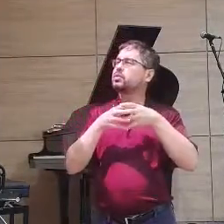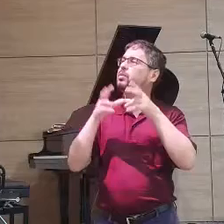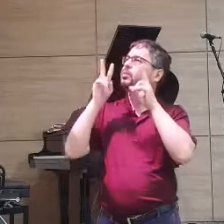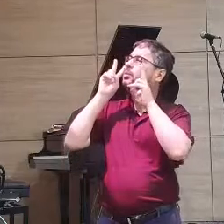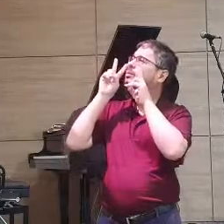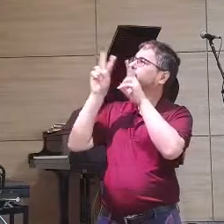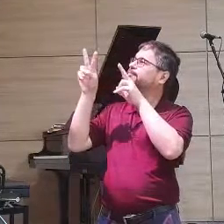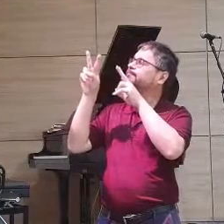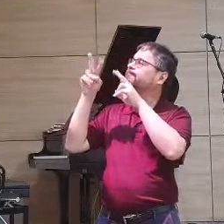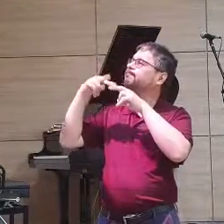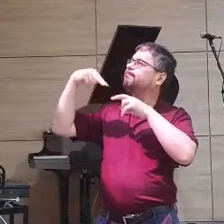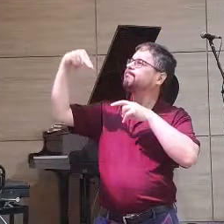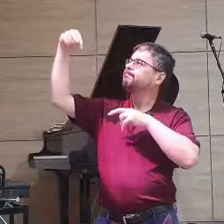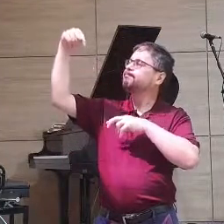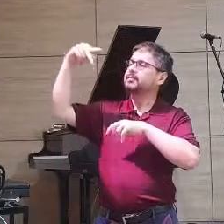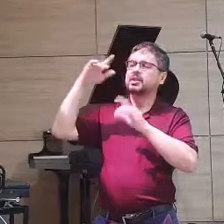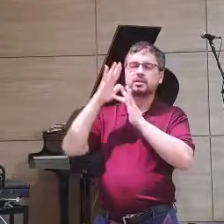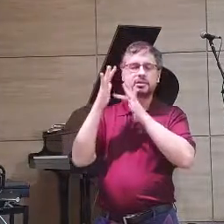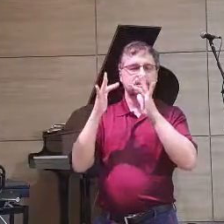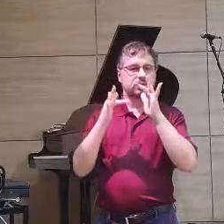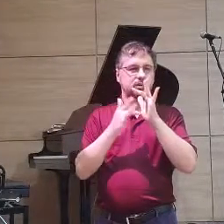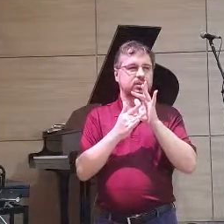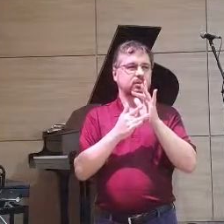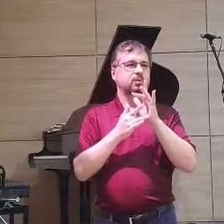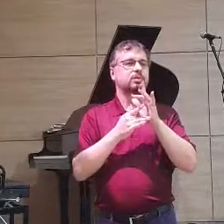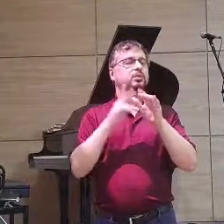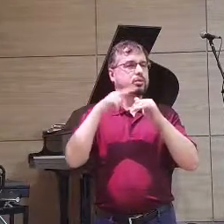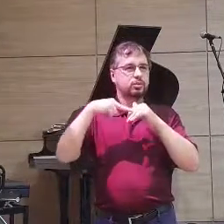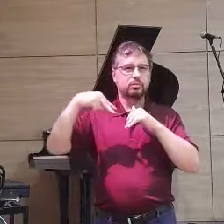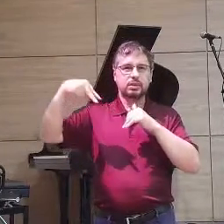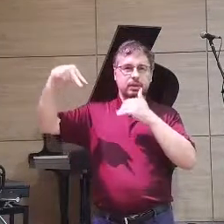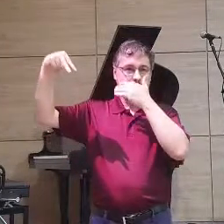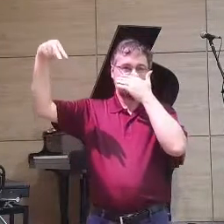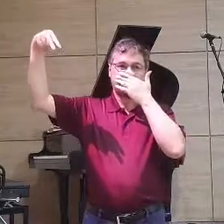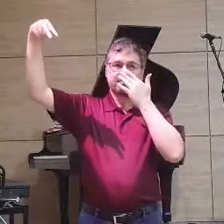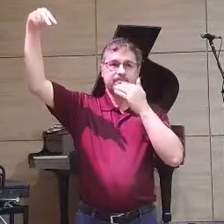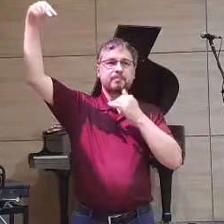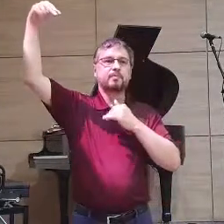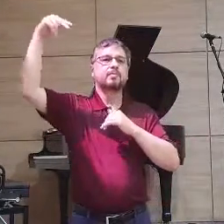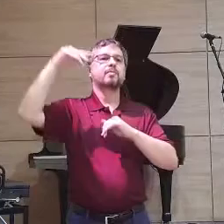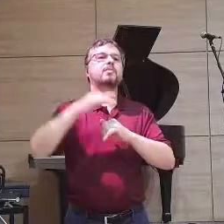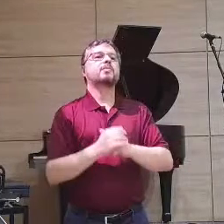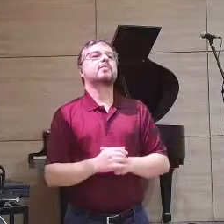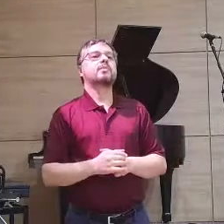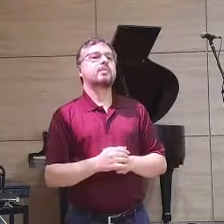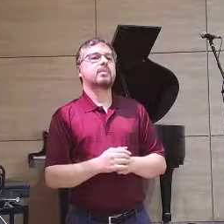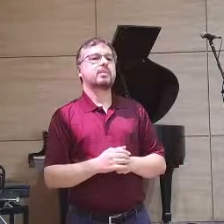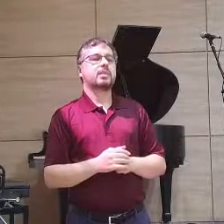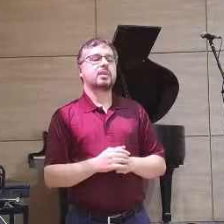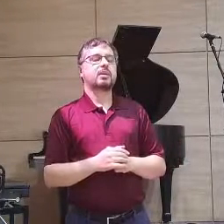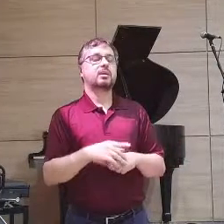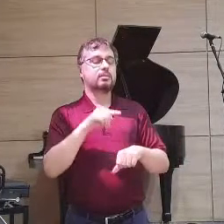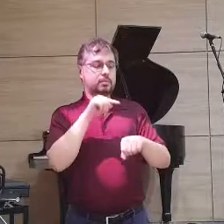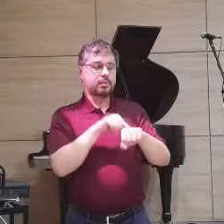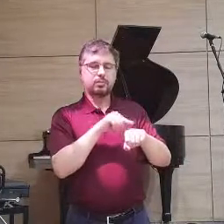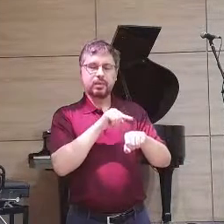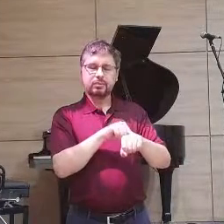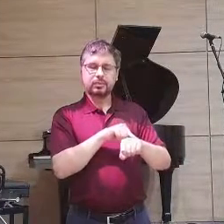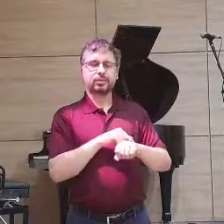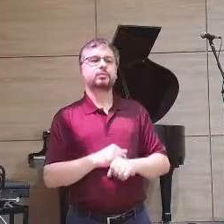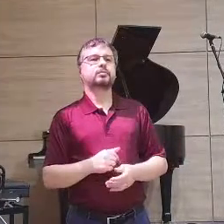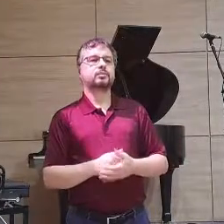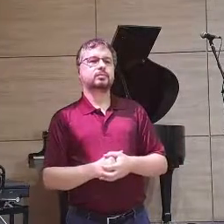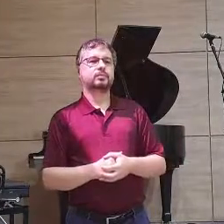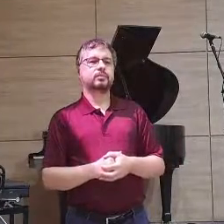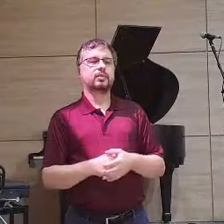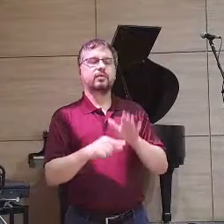lá para Jesus enquanto Jesus ele era o céus e nesse processo